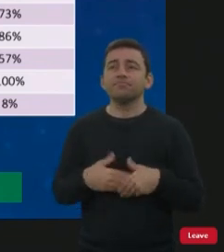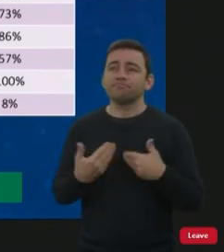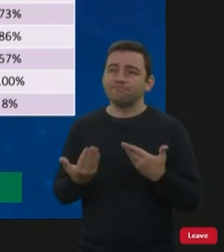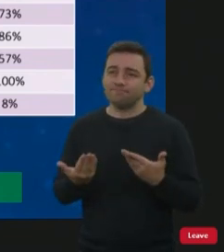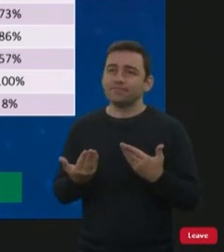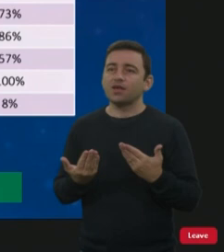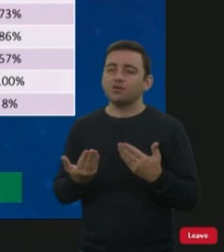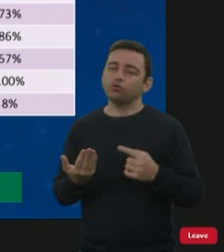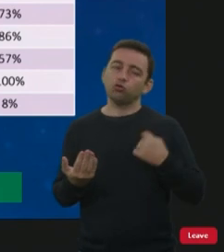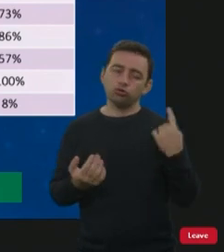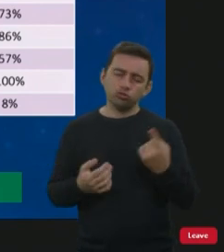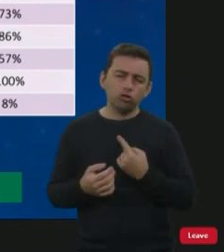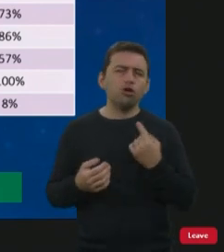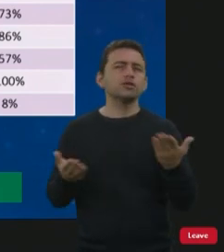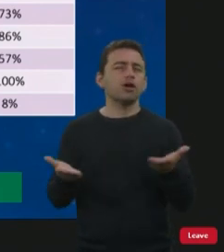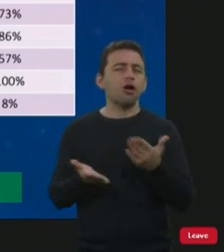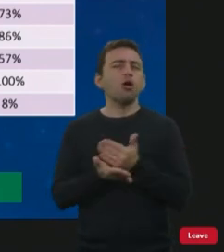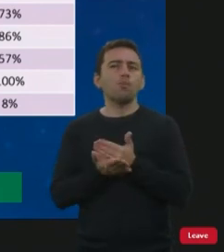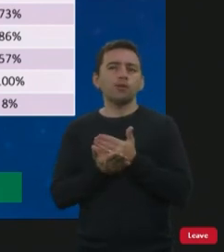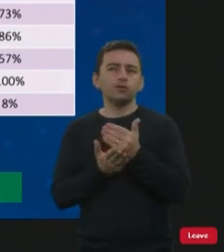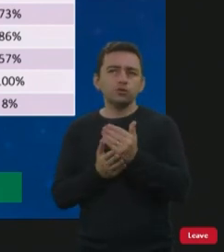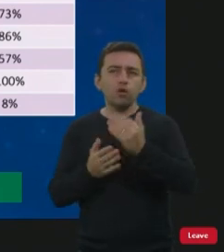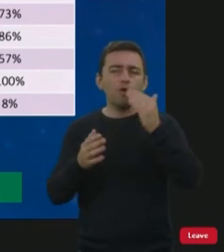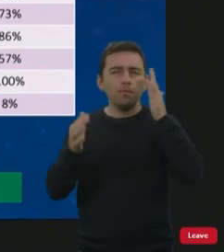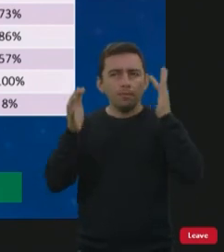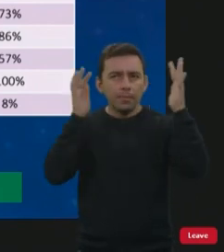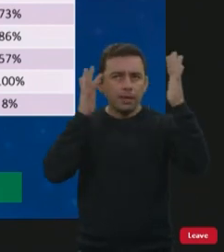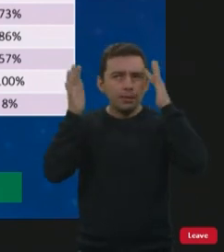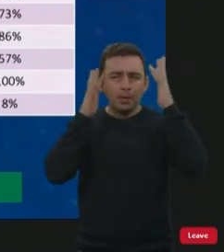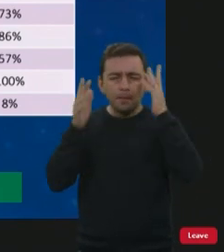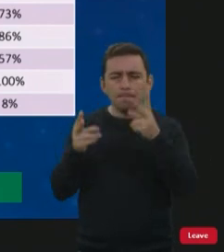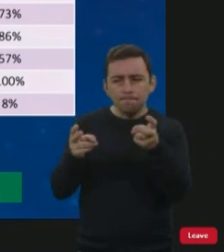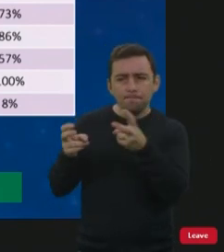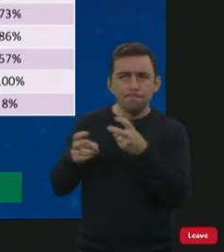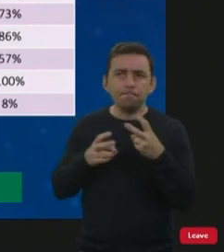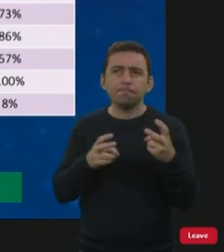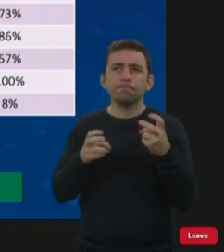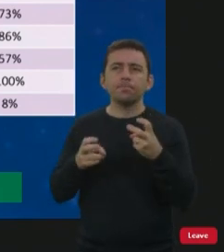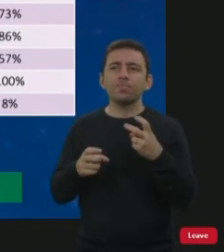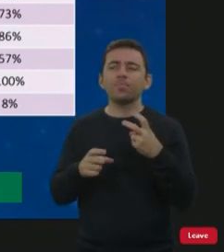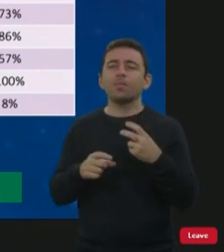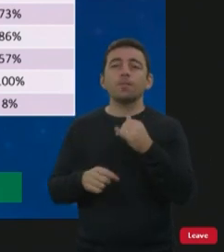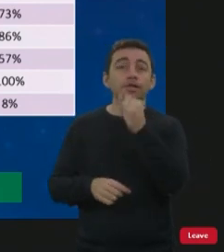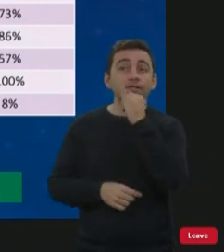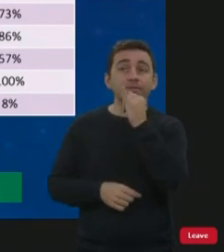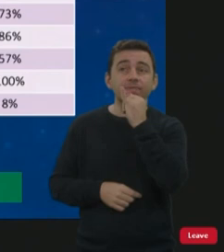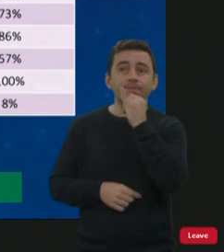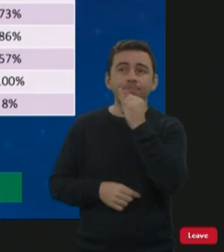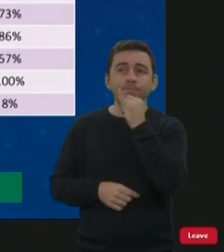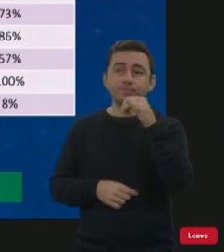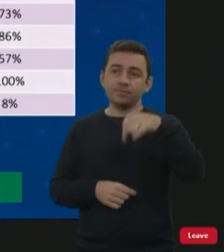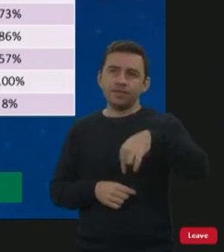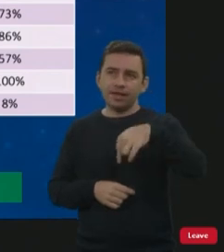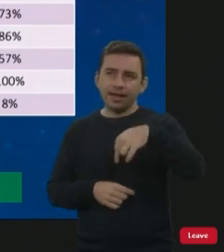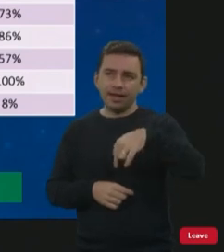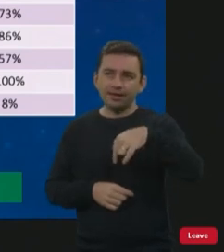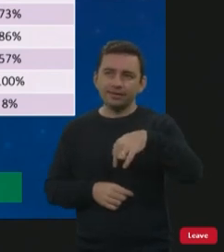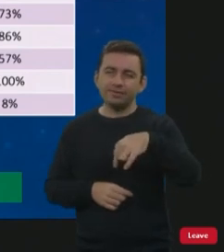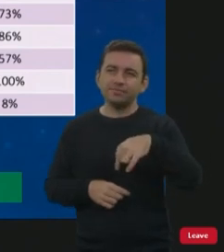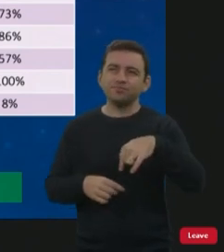está começando a ver, né, mais frequentemente, né? Por exemplo, aqui no ambulatório a gente